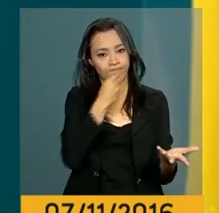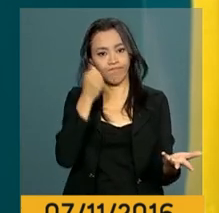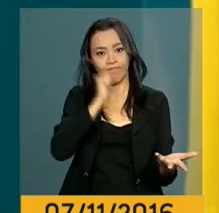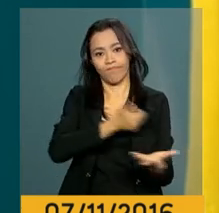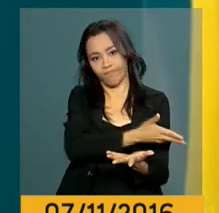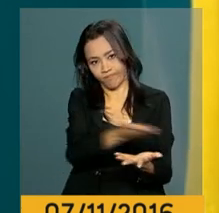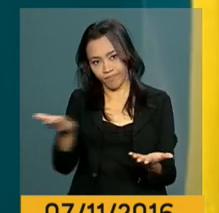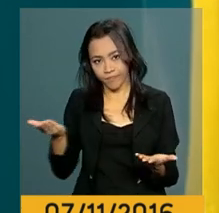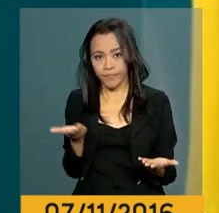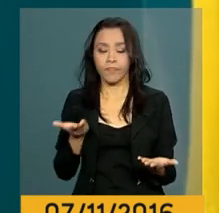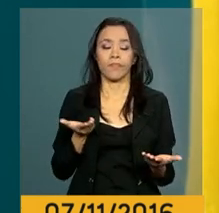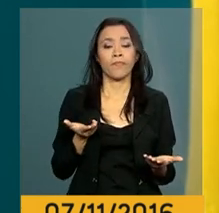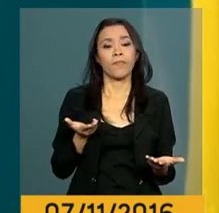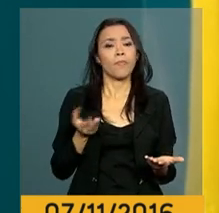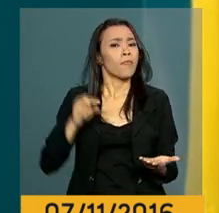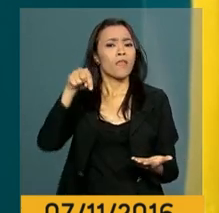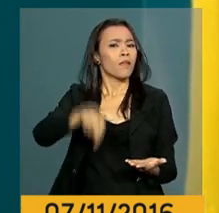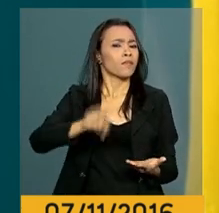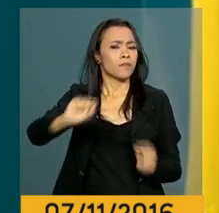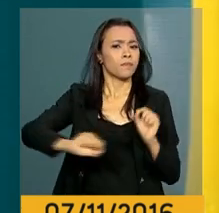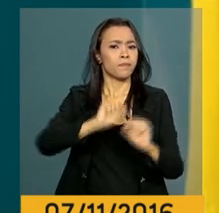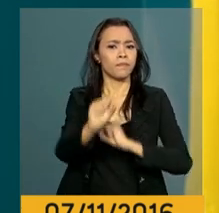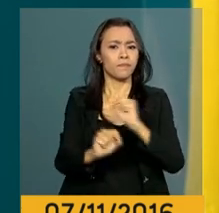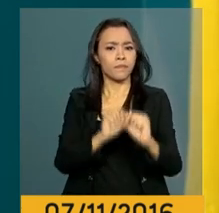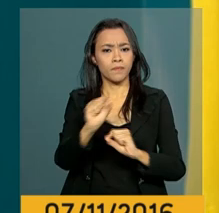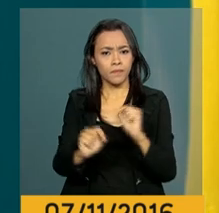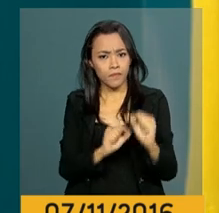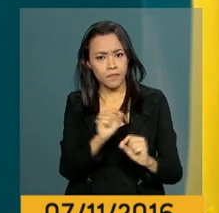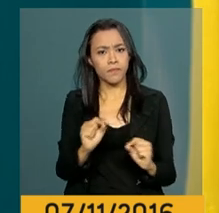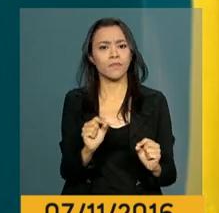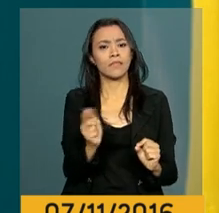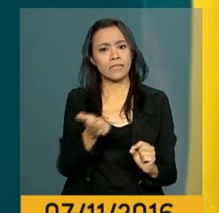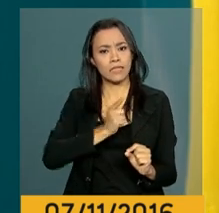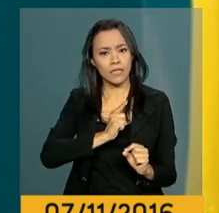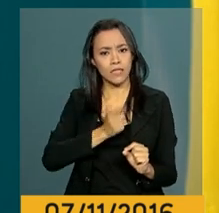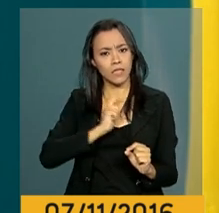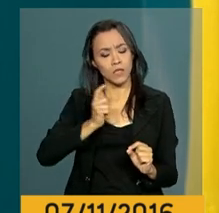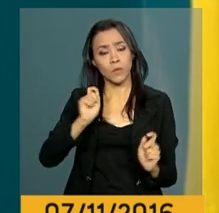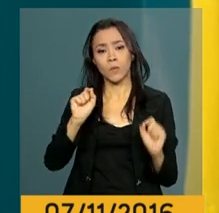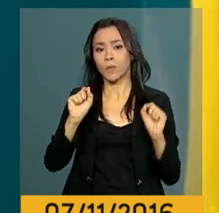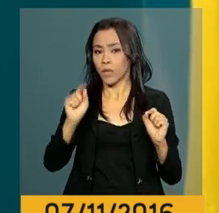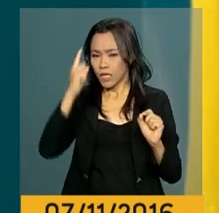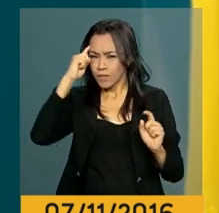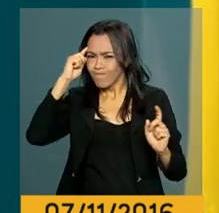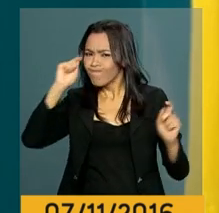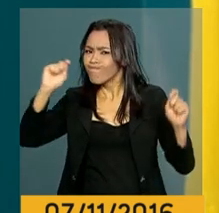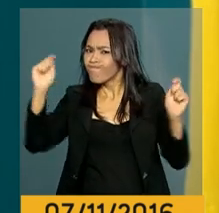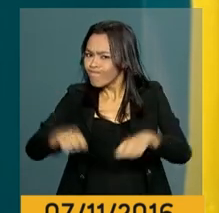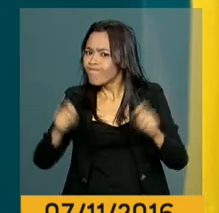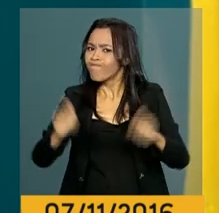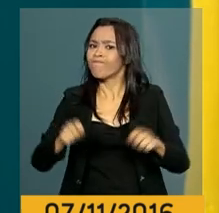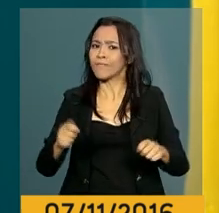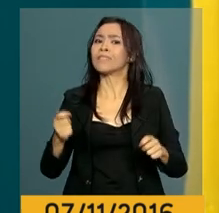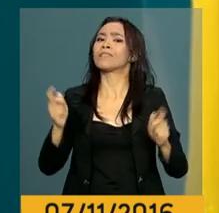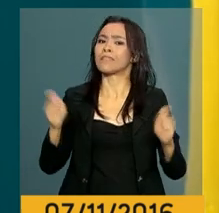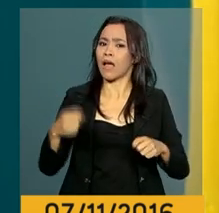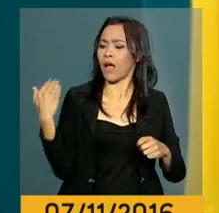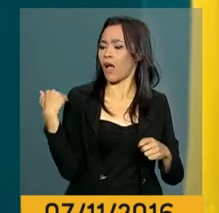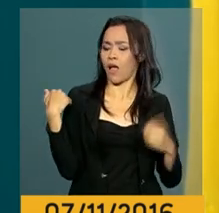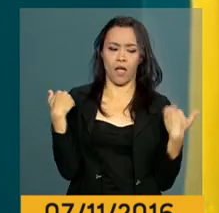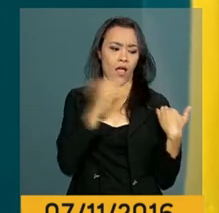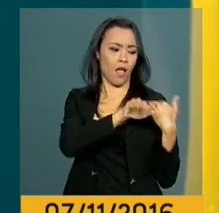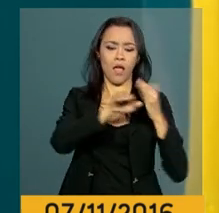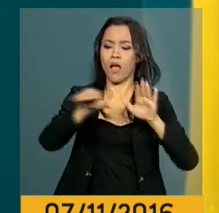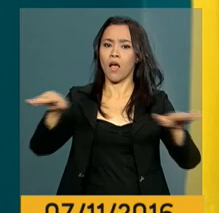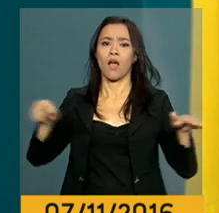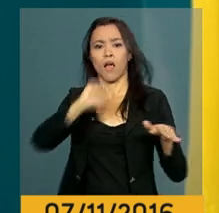senhoras, ele tem esta extraordinária capacidade de mobilizar o país, porque